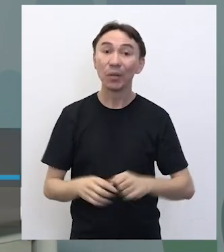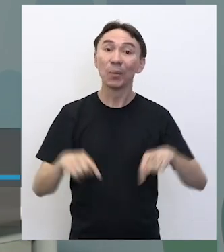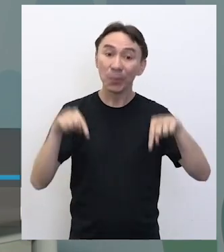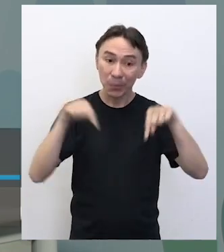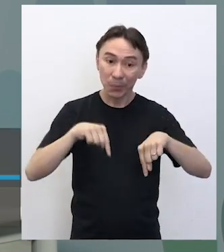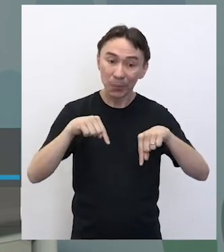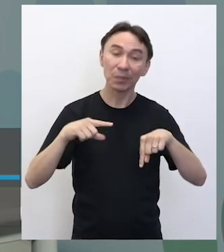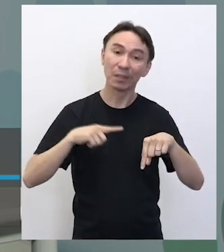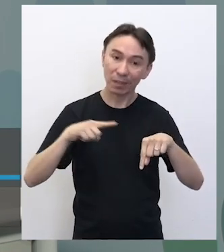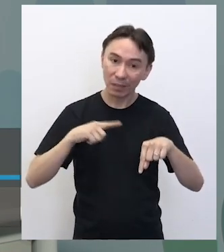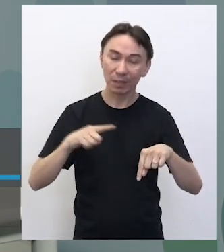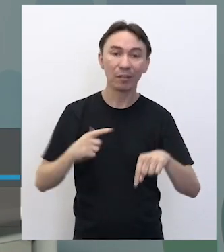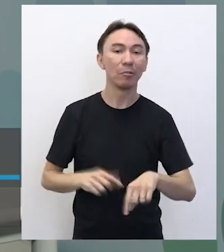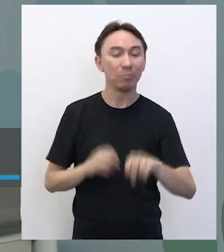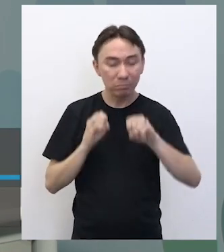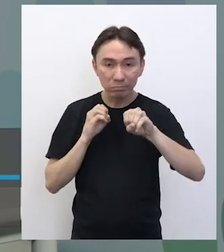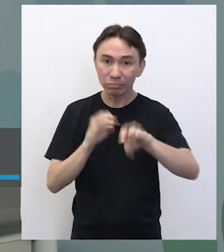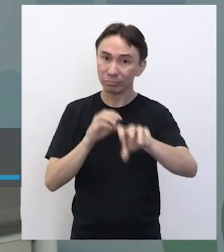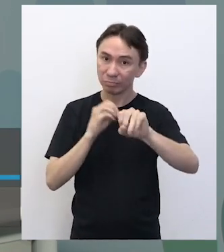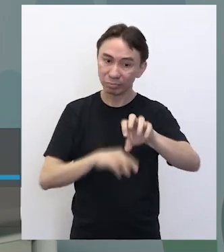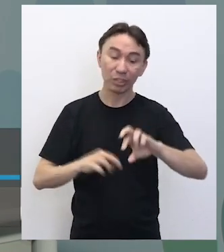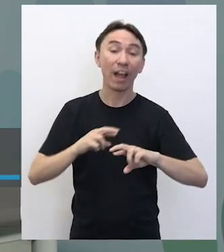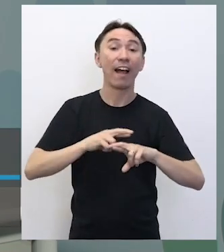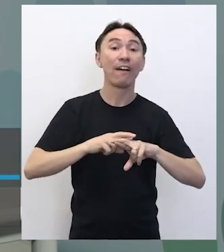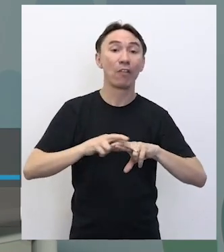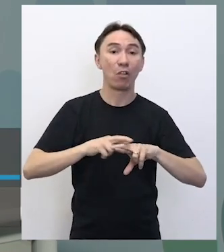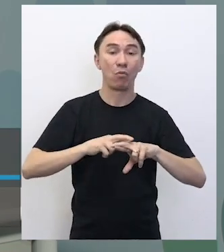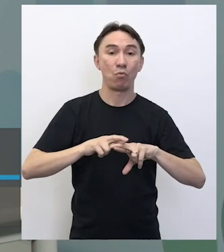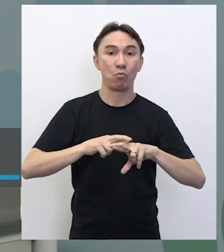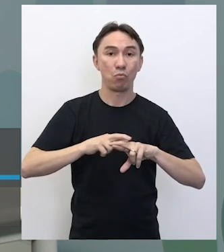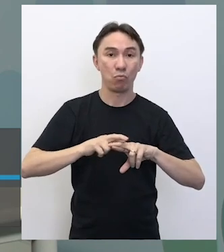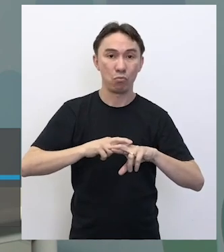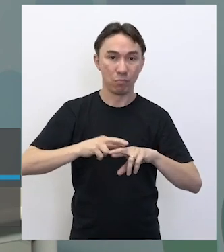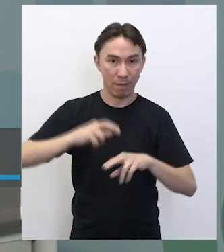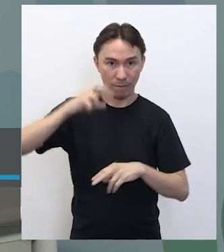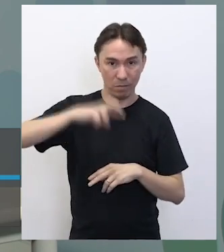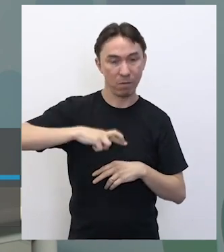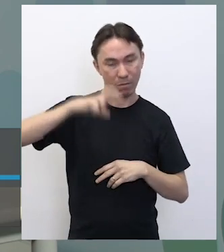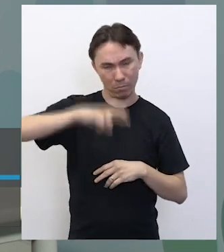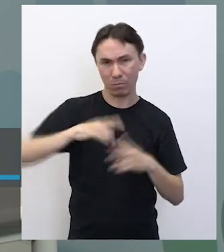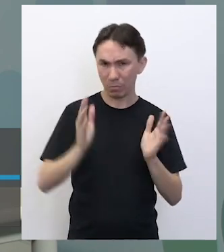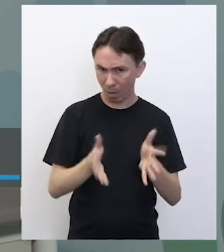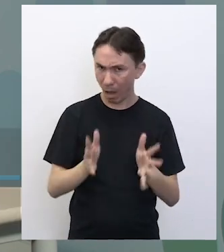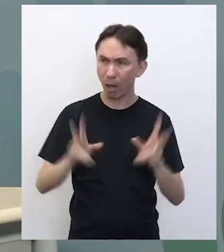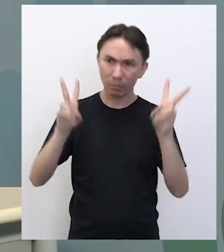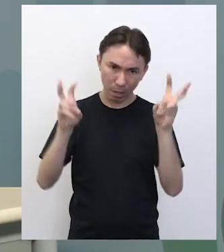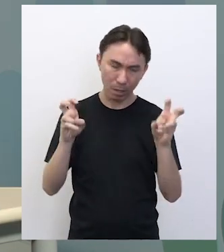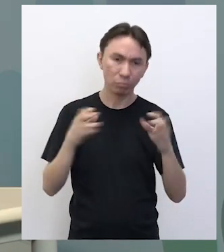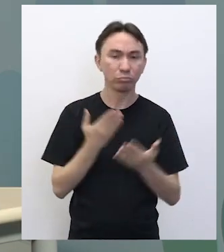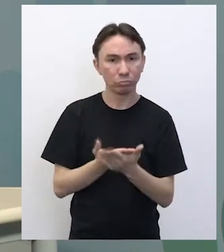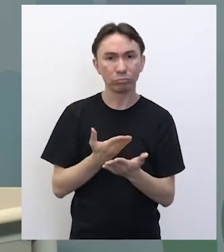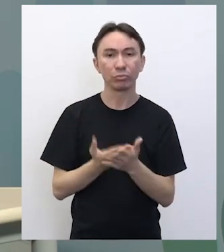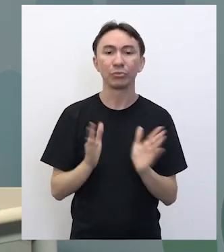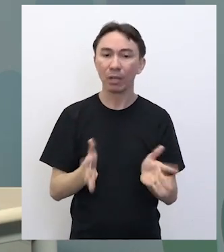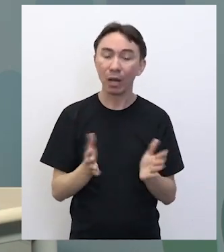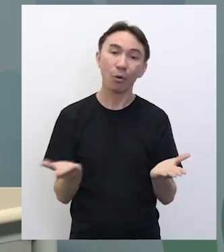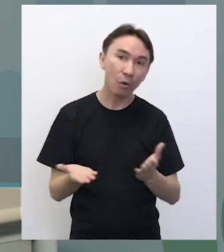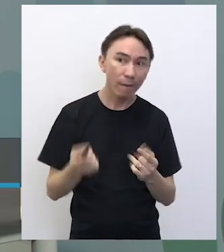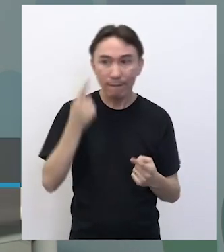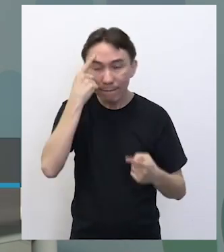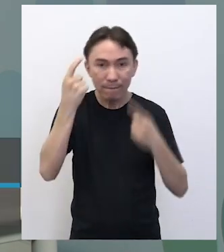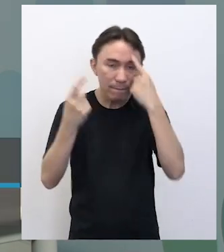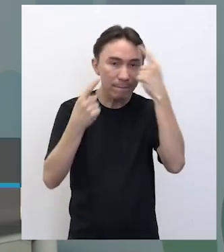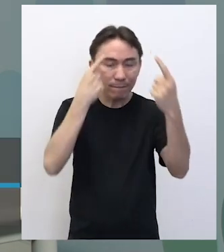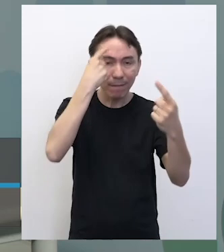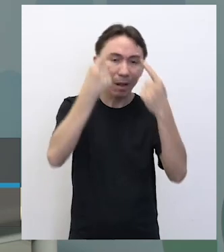de revisão. Nós já tratamos deste tema, então a gente vai rever algumas coisinhas e eu tenho certeza de que vocês vão se